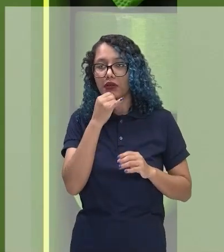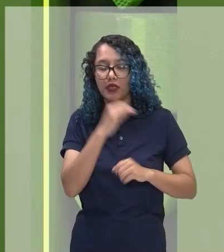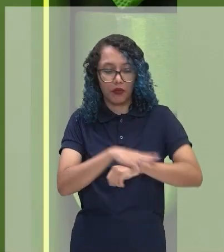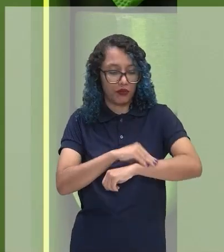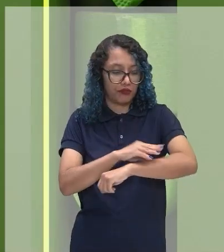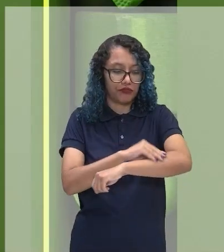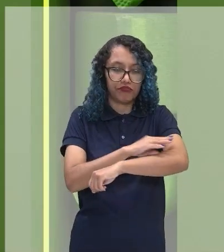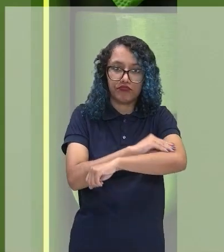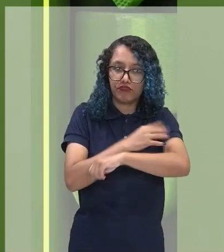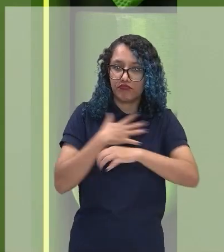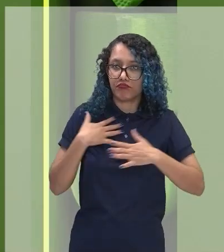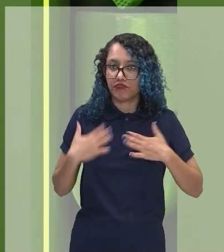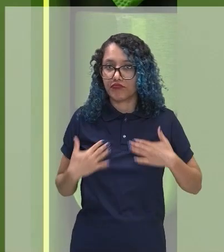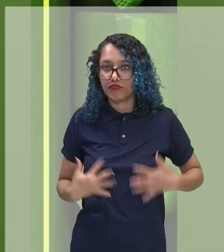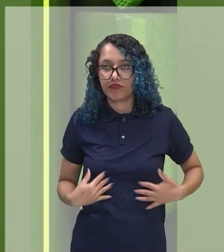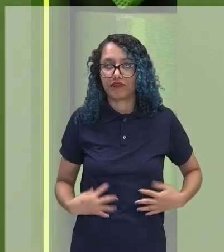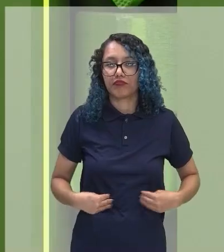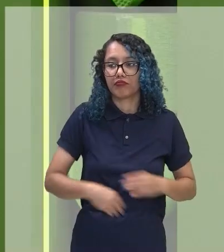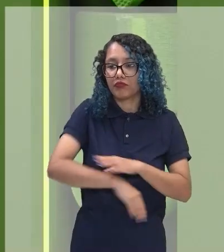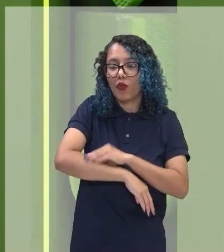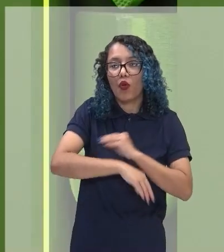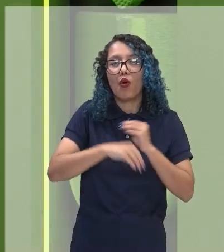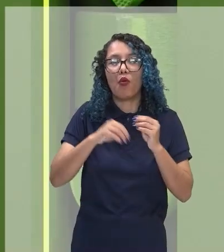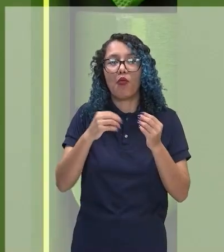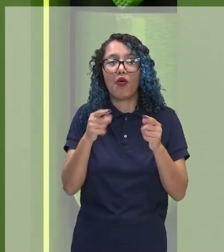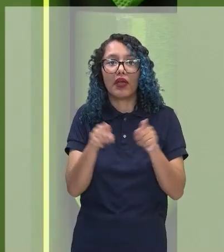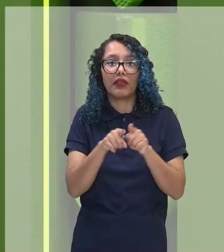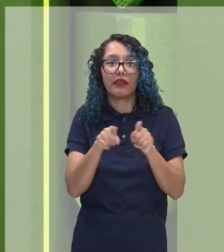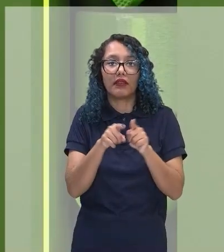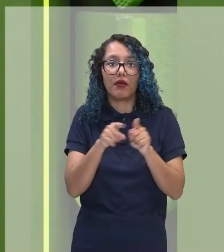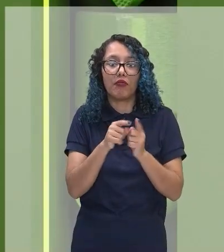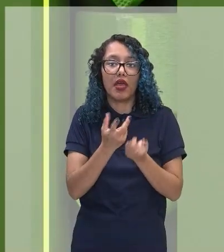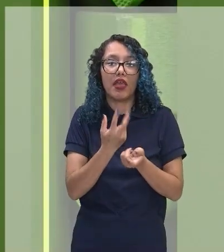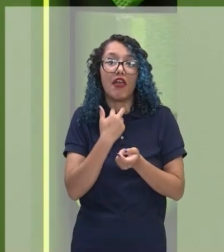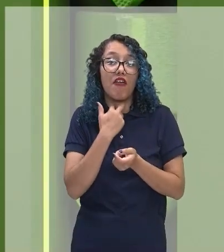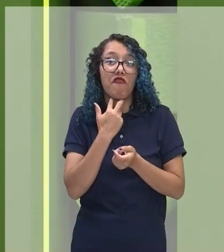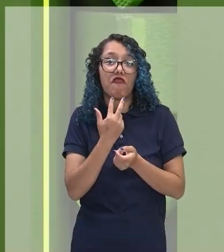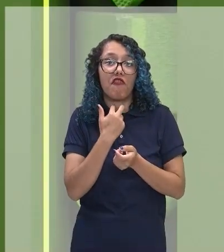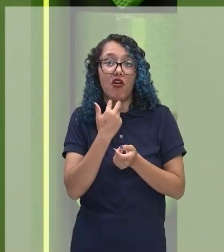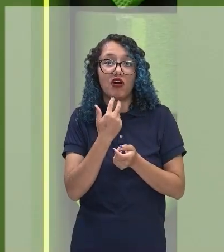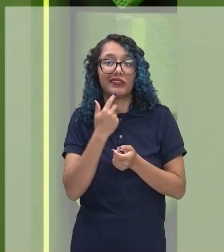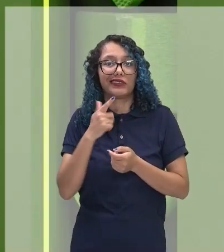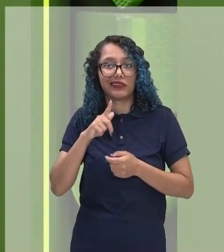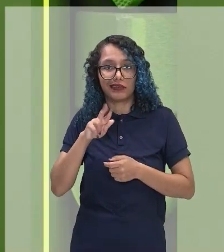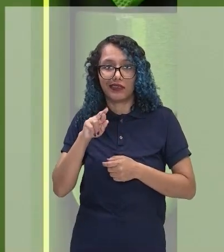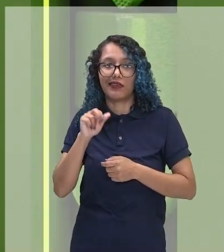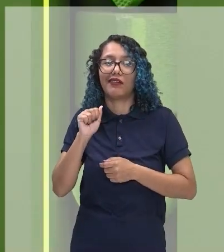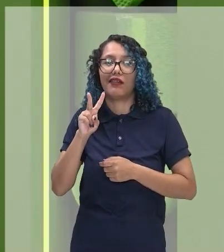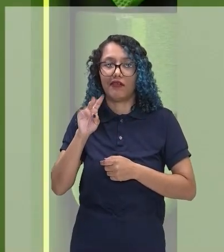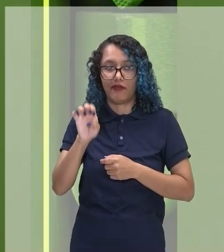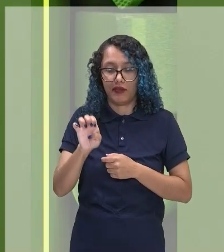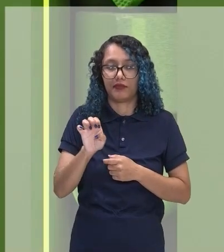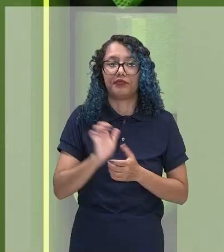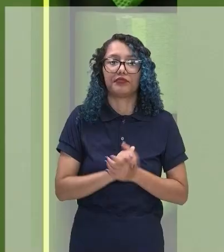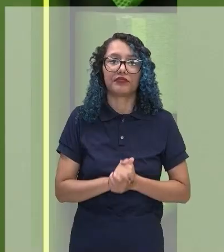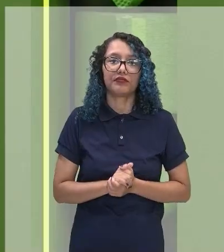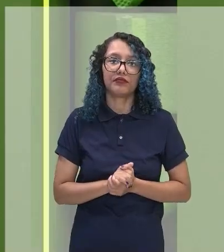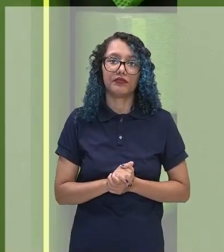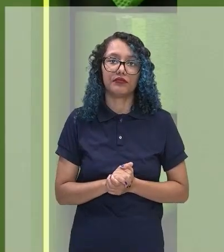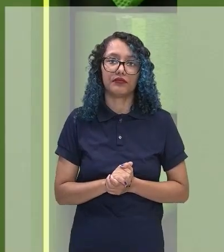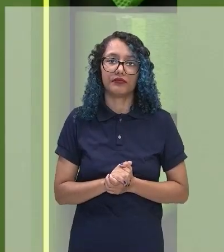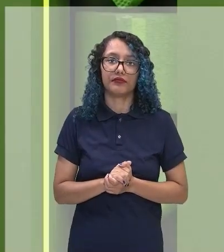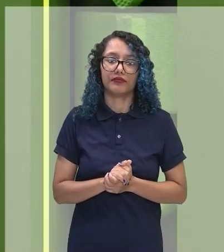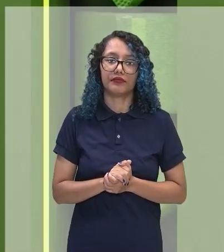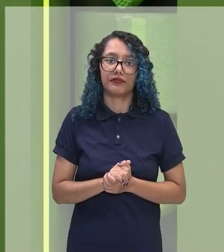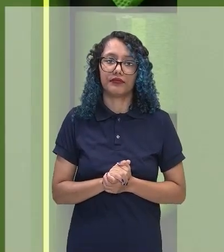pelos corporais e também, né, a questão do agravamento, ou seja, tornar essa voz mais grave, certo? E a gente